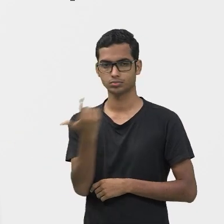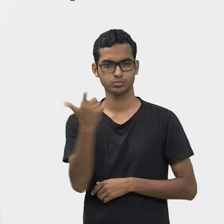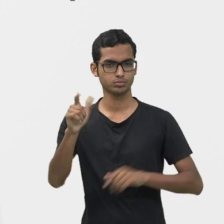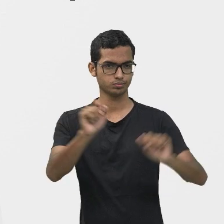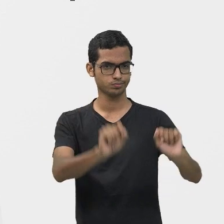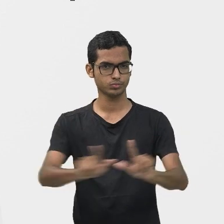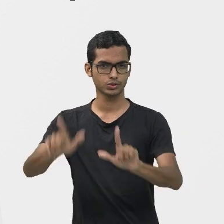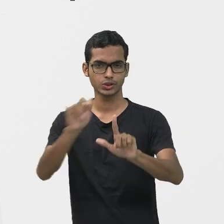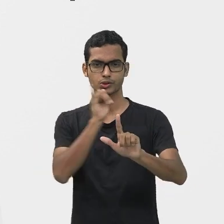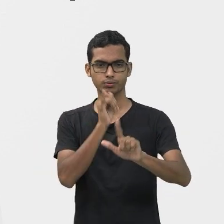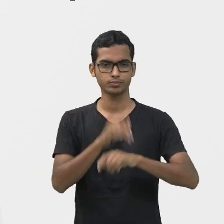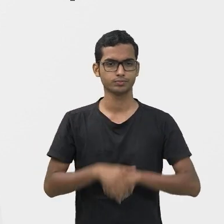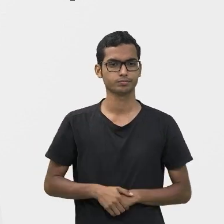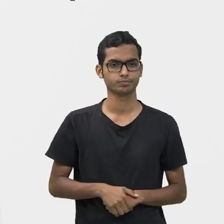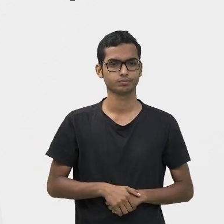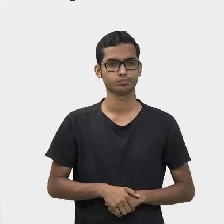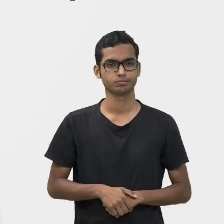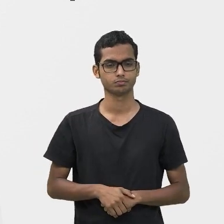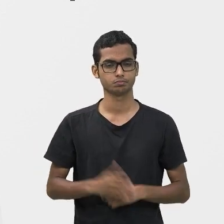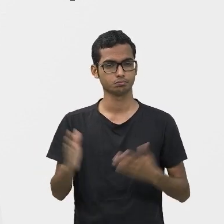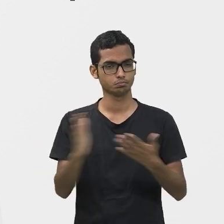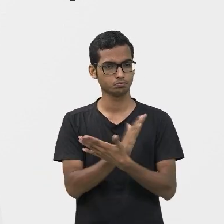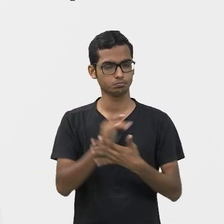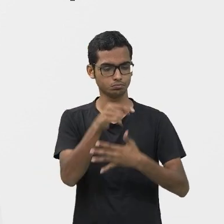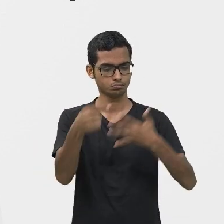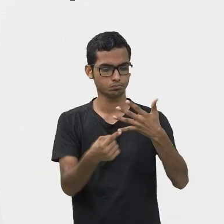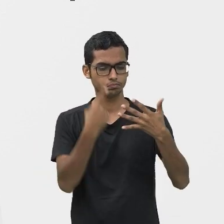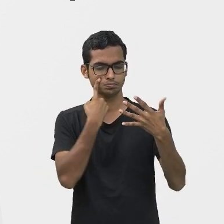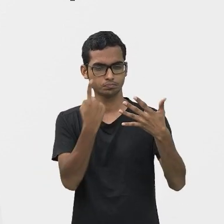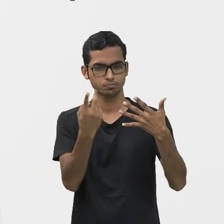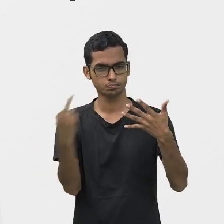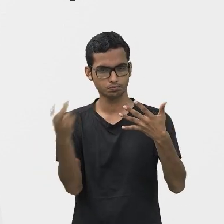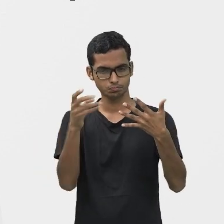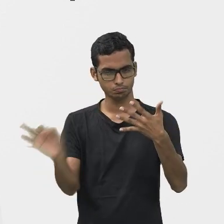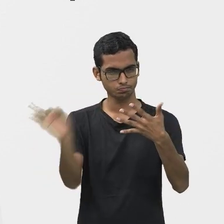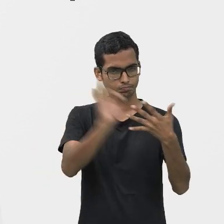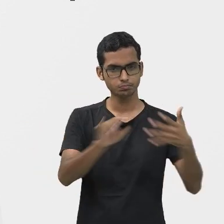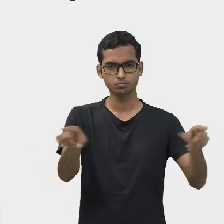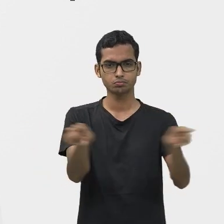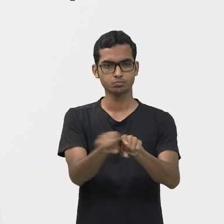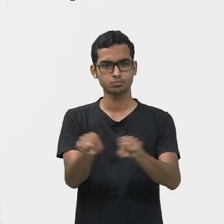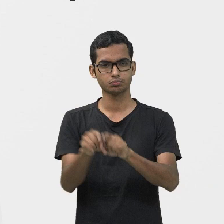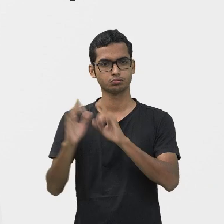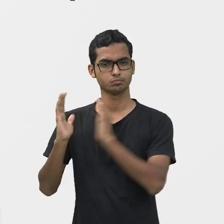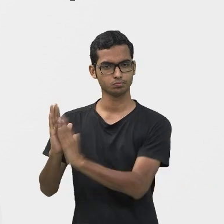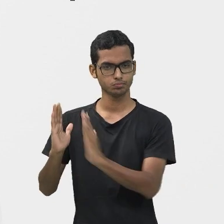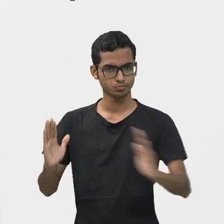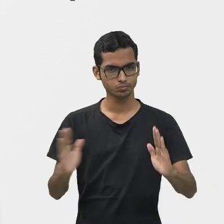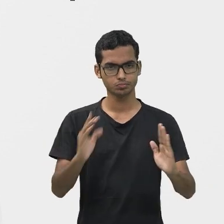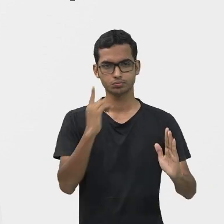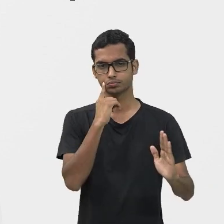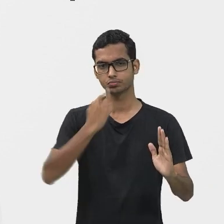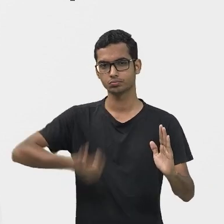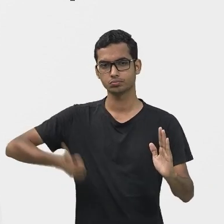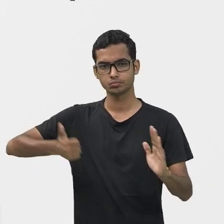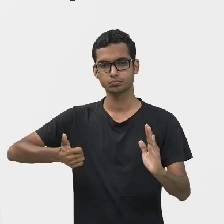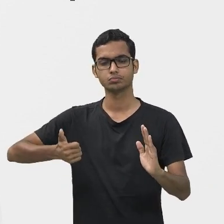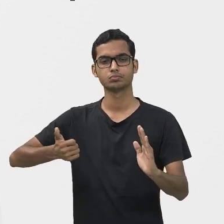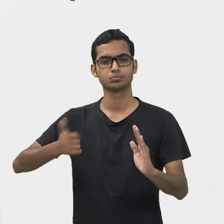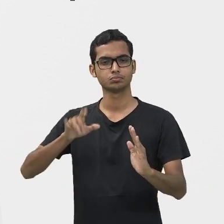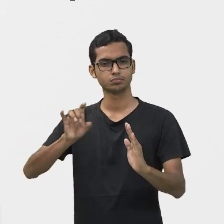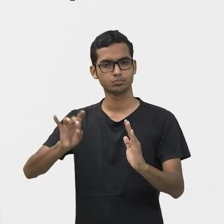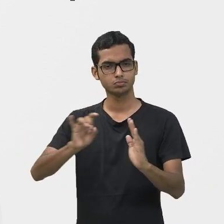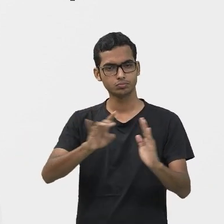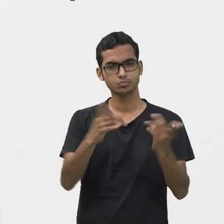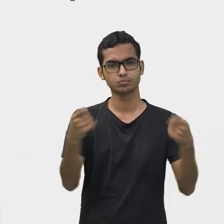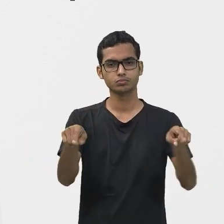cartela. Observe alguns termos dessa sequência, tá bom? Então, nessa sequência, dado o primeiro termo, cada termo seguinte